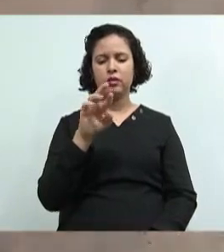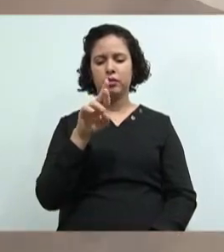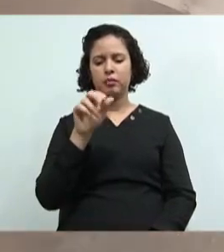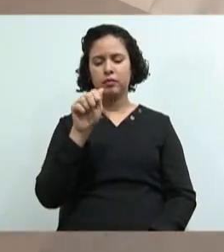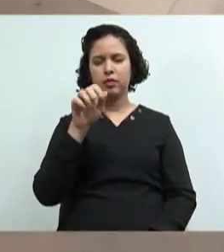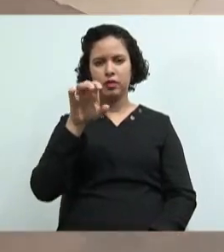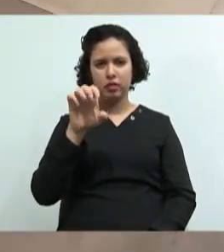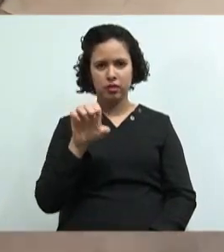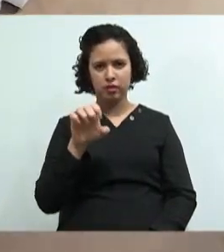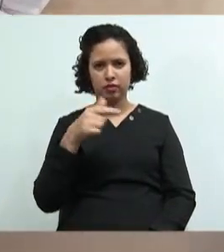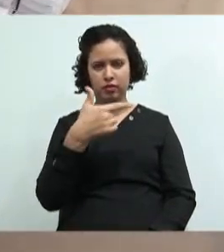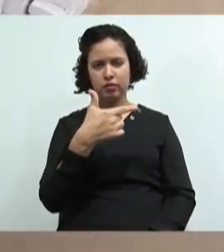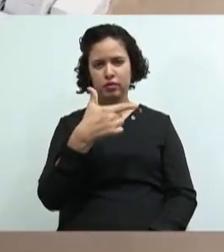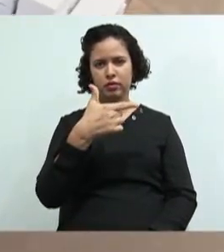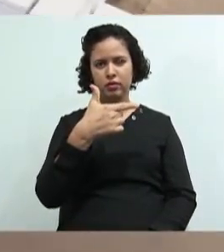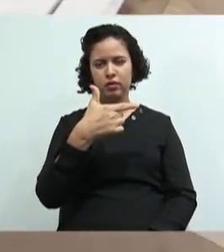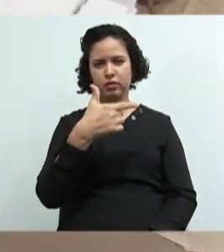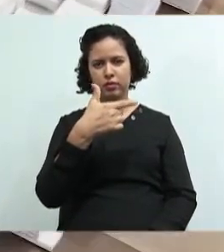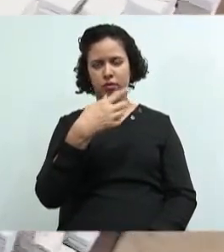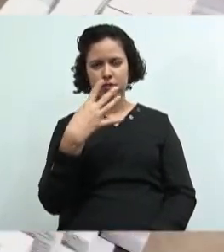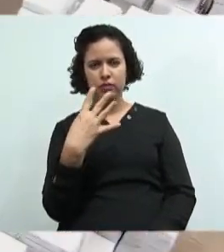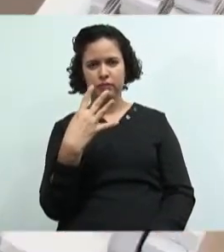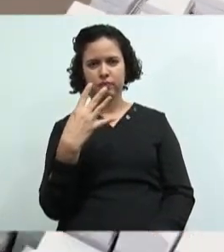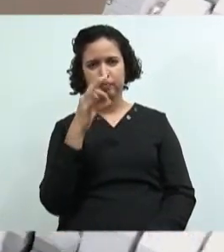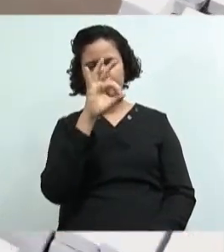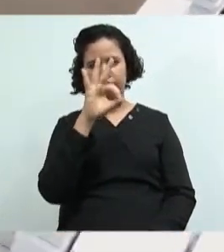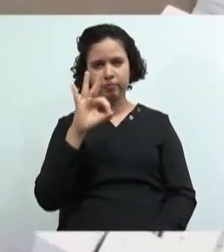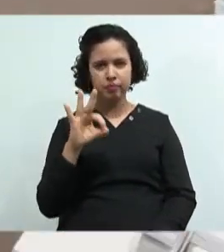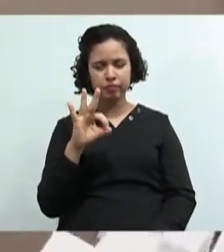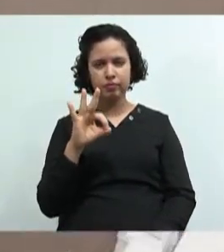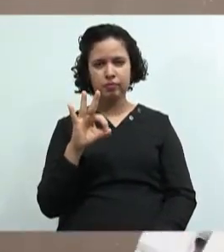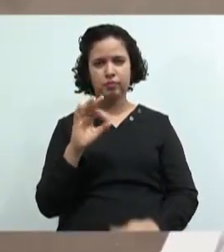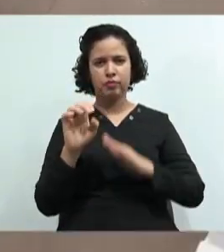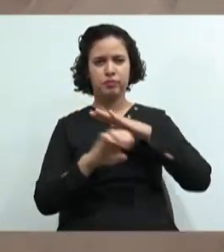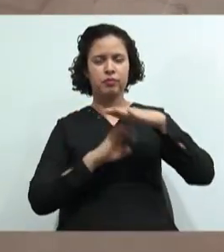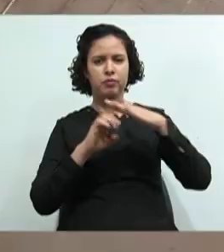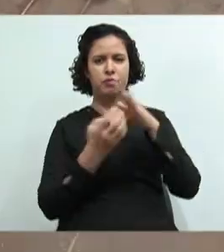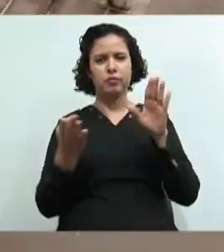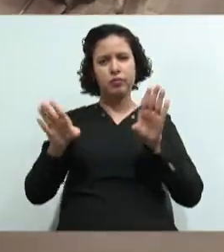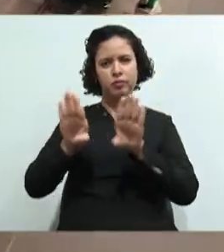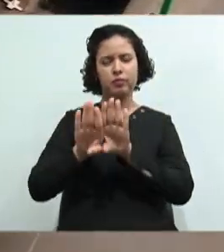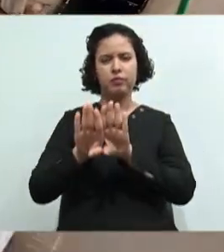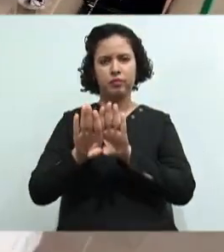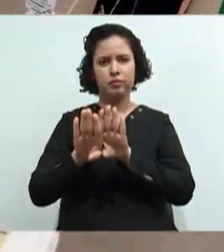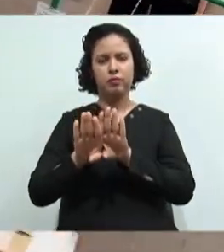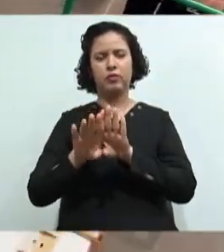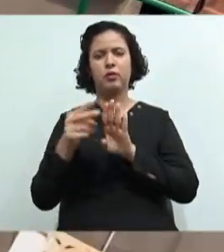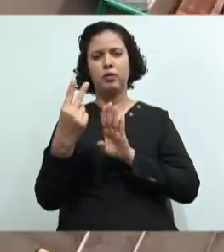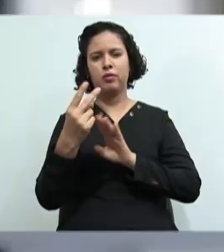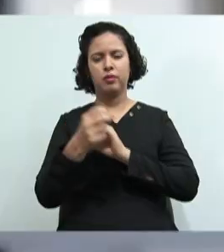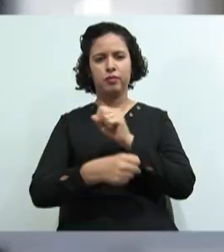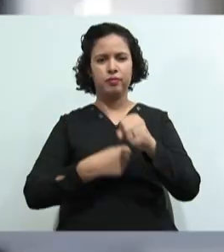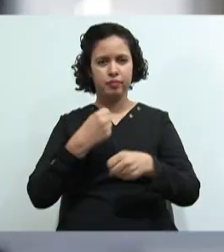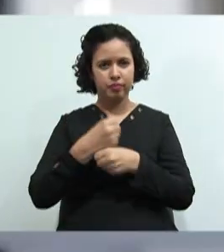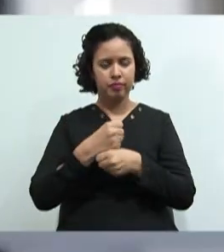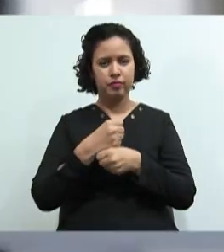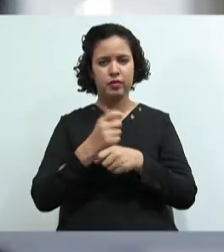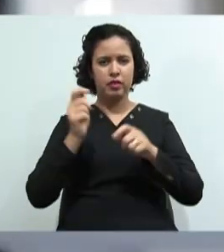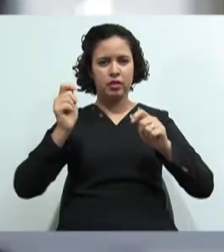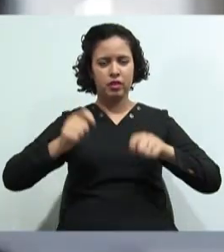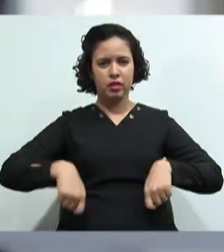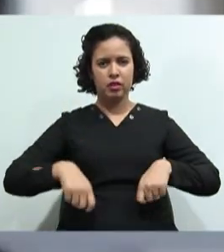de 24,4% das empresas fecham as portas com menos de 2 anos de existência. E esse percentual pode chegar